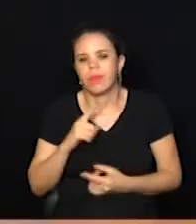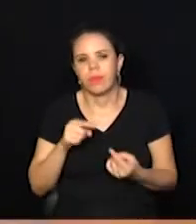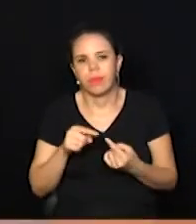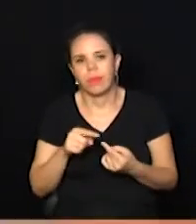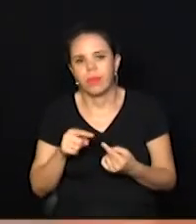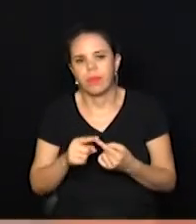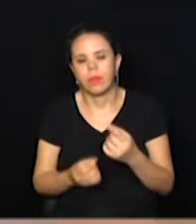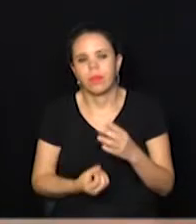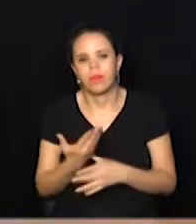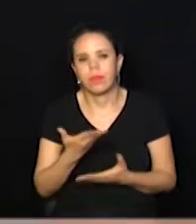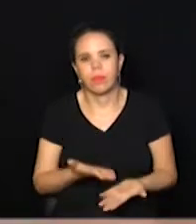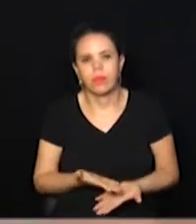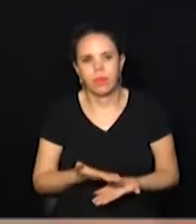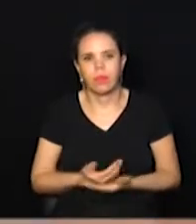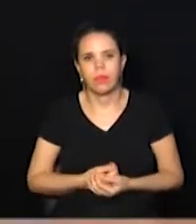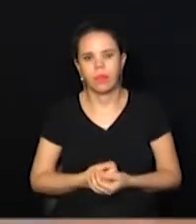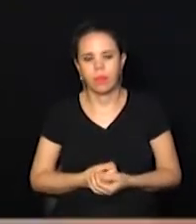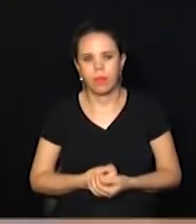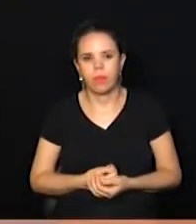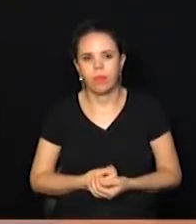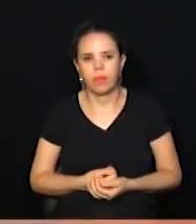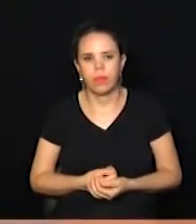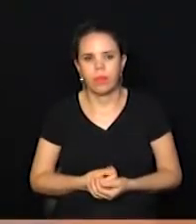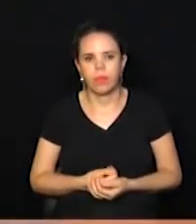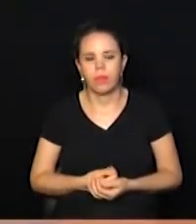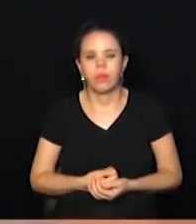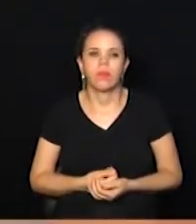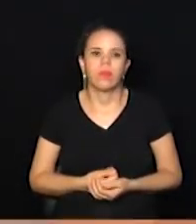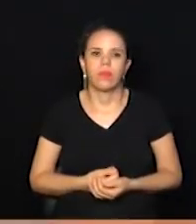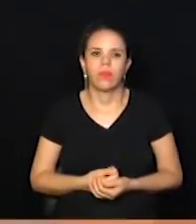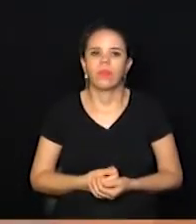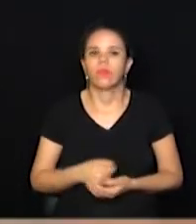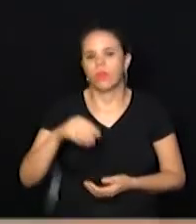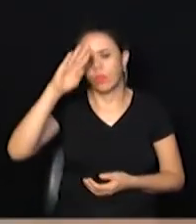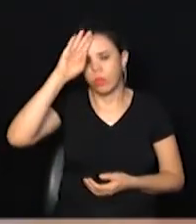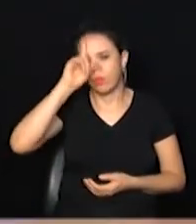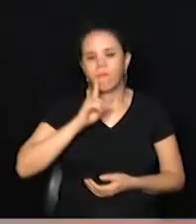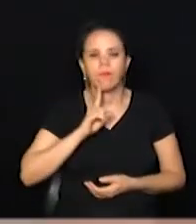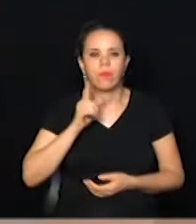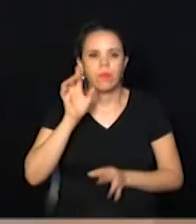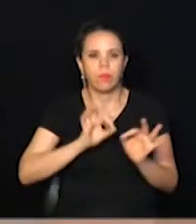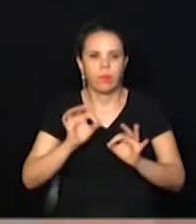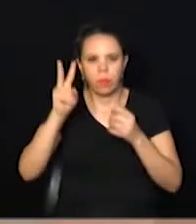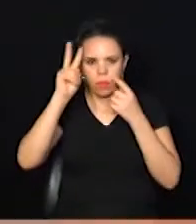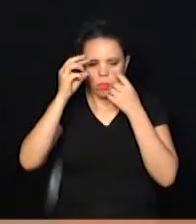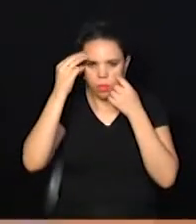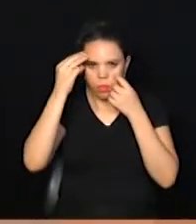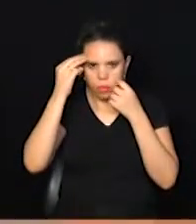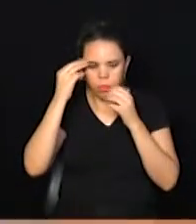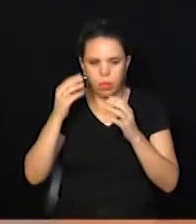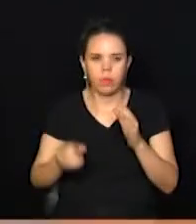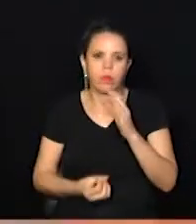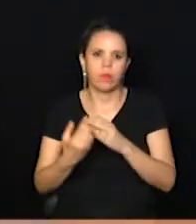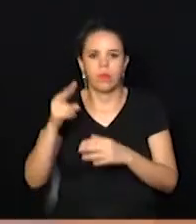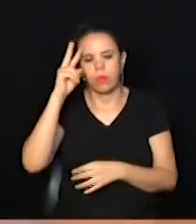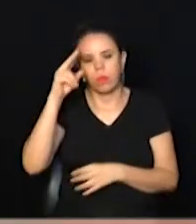fundação, né? A Febre Amarela, que o Toninho organizou aqui na cidade. para lembrar da memória, do patrimônio histórico,